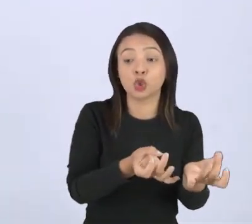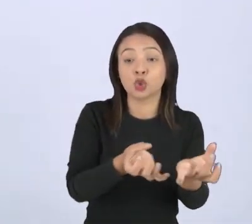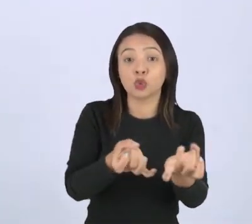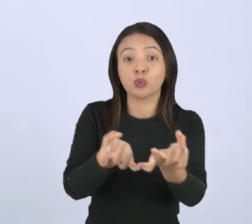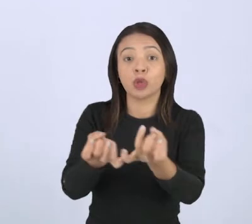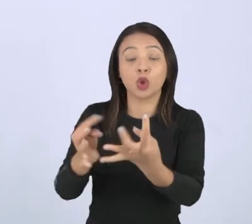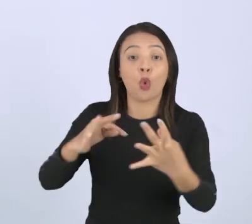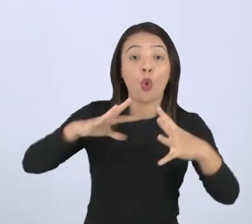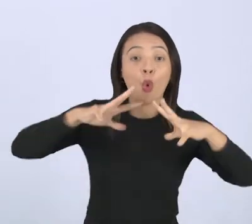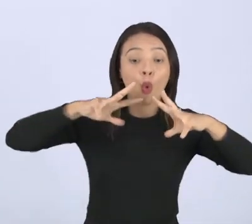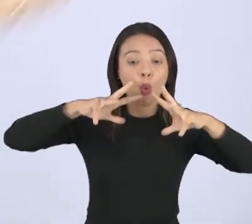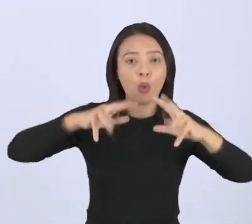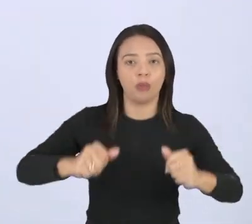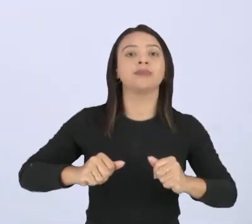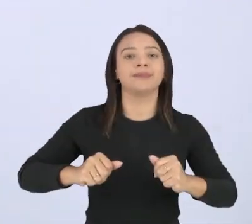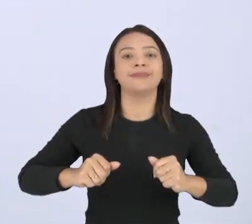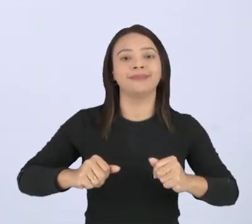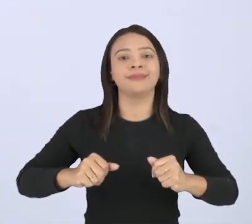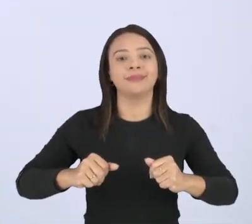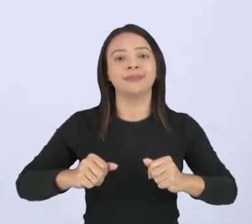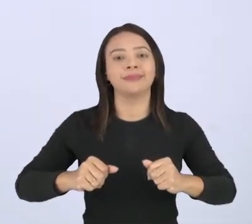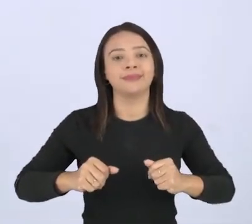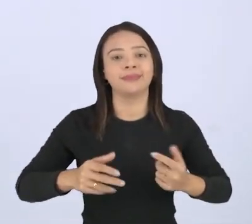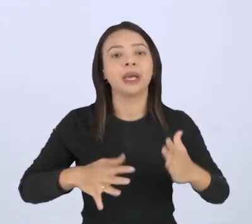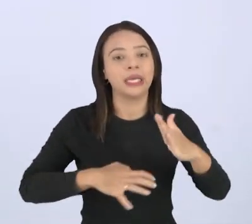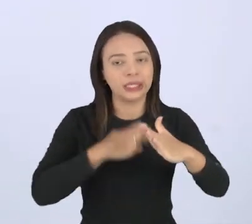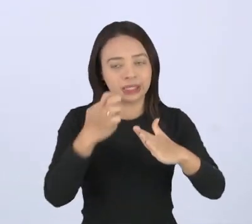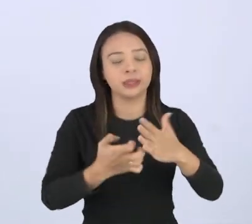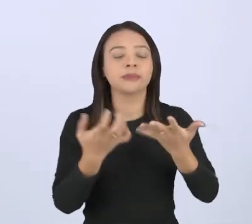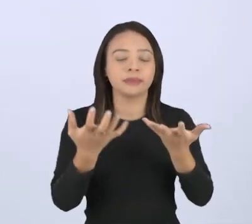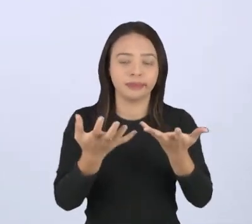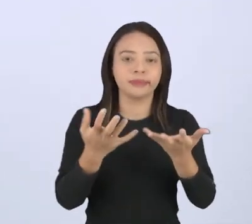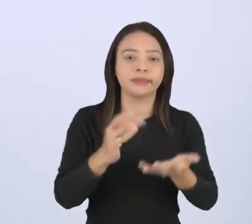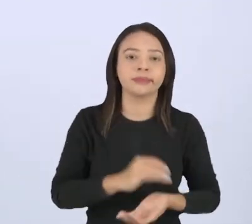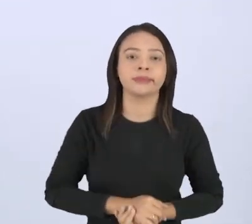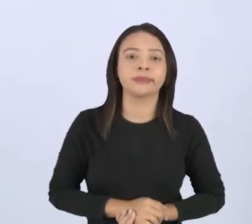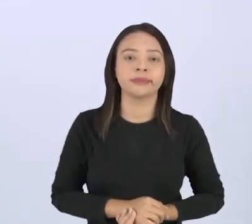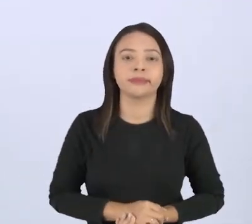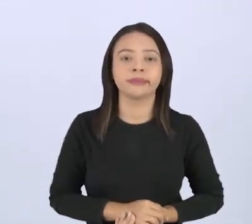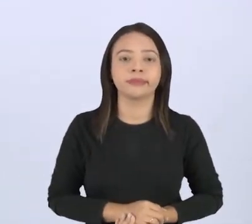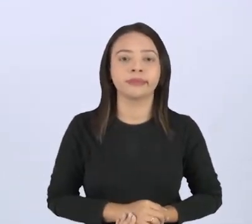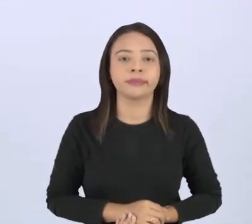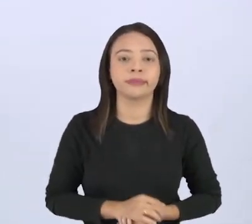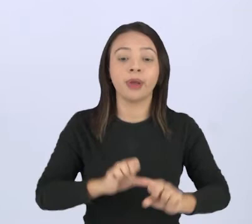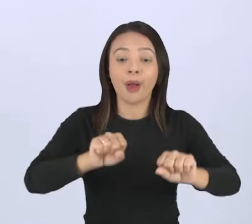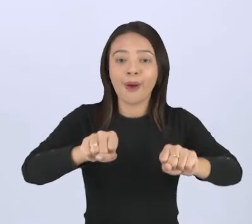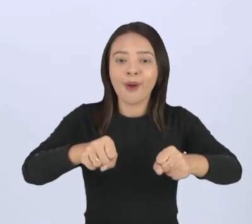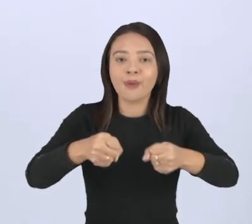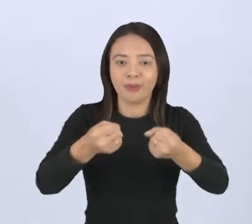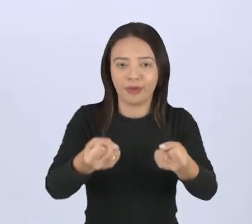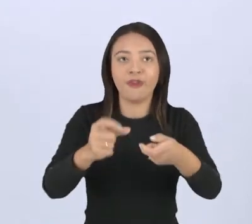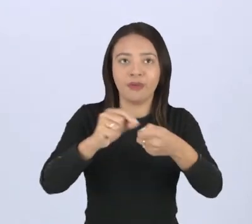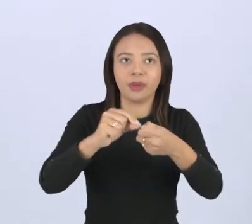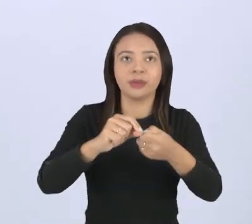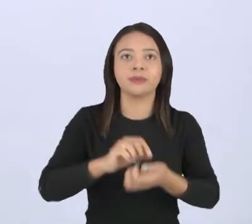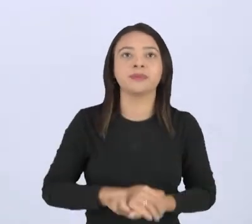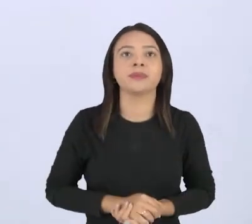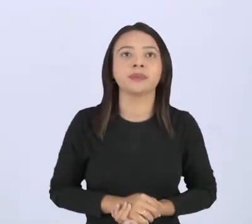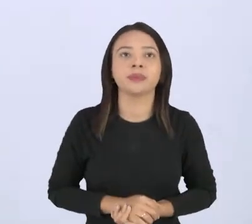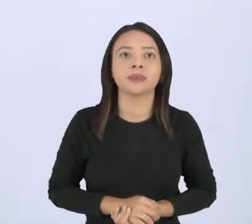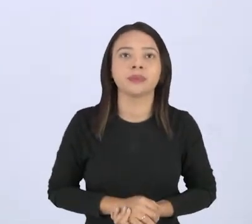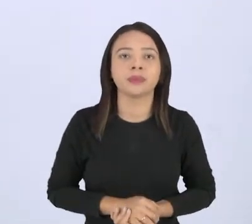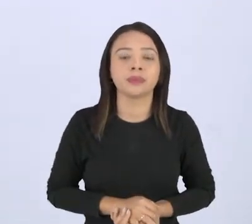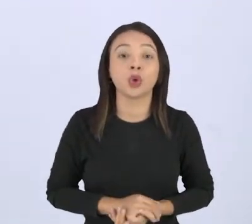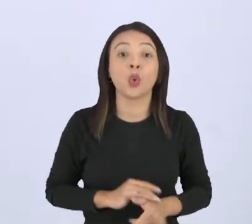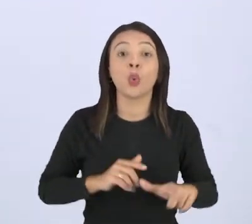global. Aquilo que está uma demanda maior, então isso é que as indústrias vão empenhar os seus esforços para a produção. O que